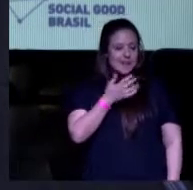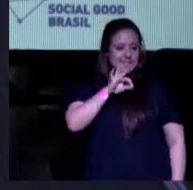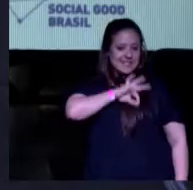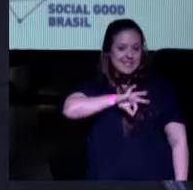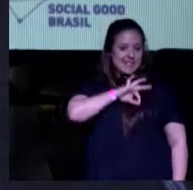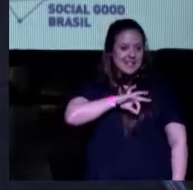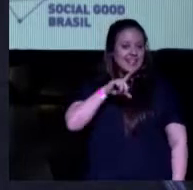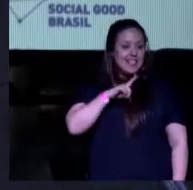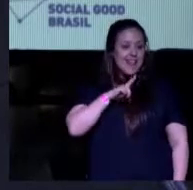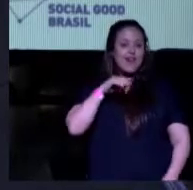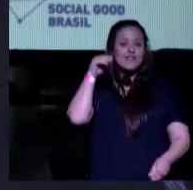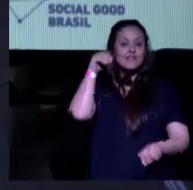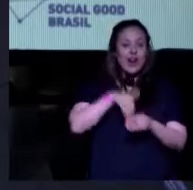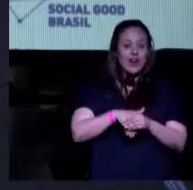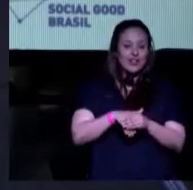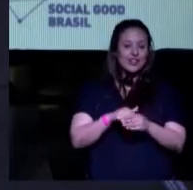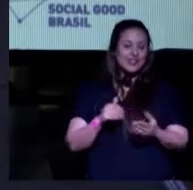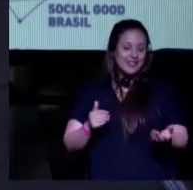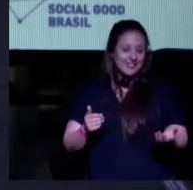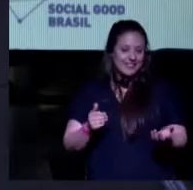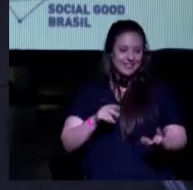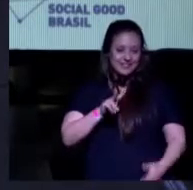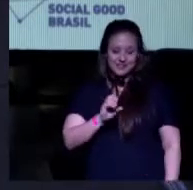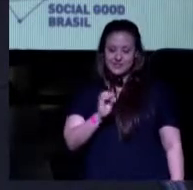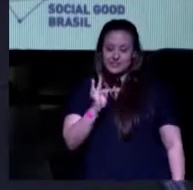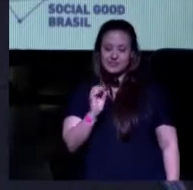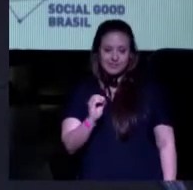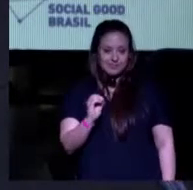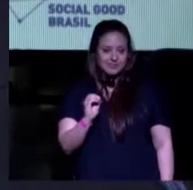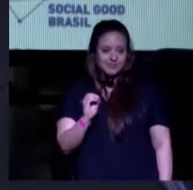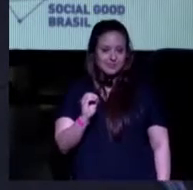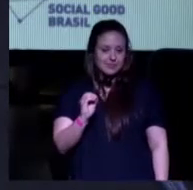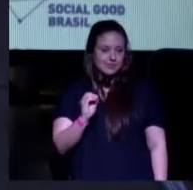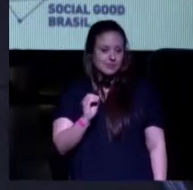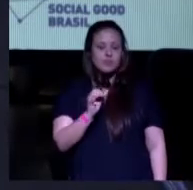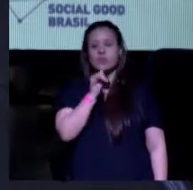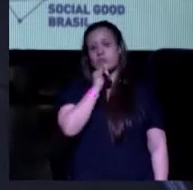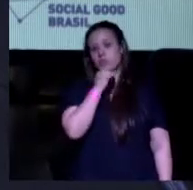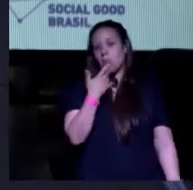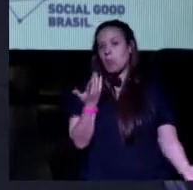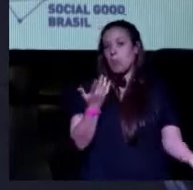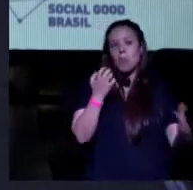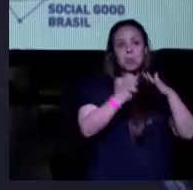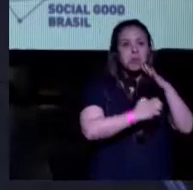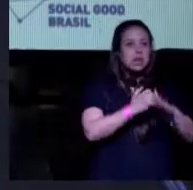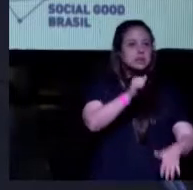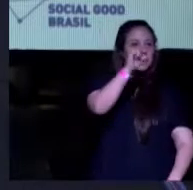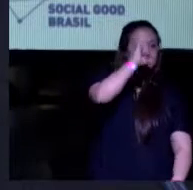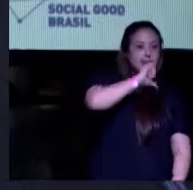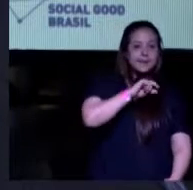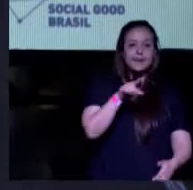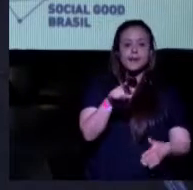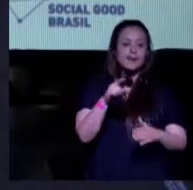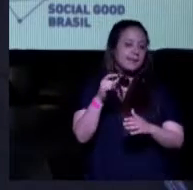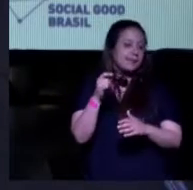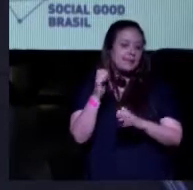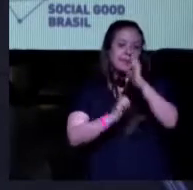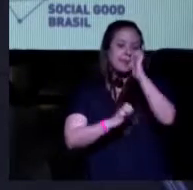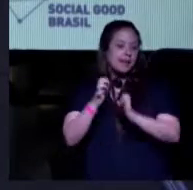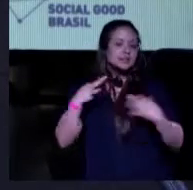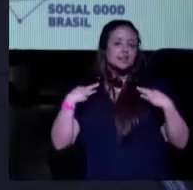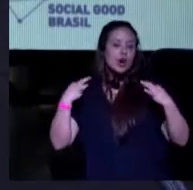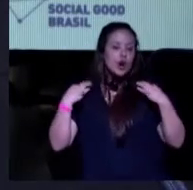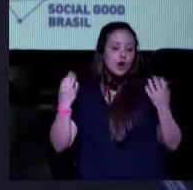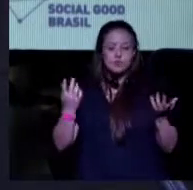10 reais vou botar energia nessa empresa essa empresa vai vai a seguir às empresas bebida é as empresas no mercado essa empresa transportes empresa de roupa